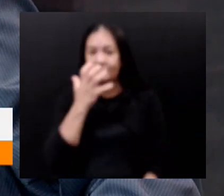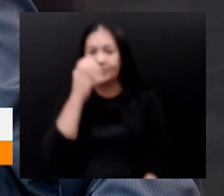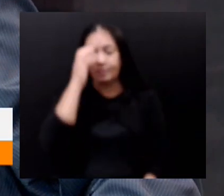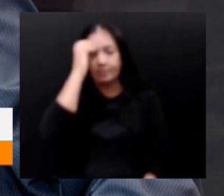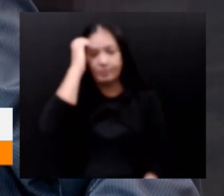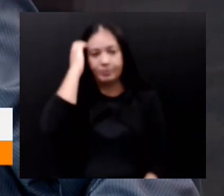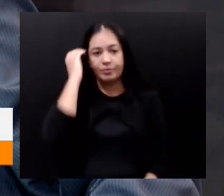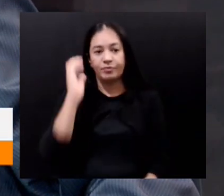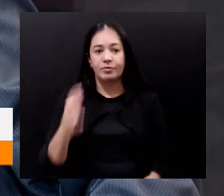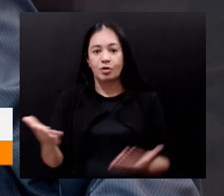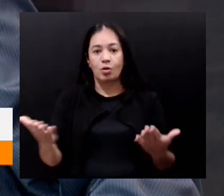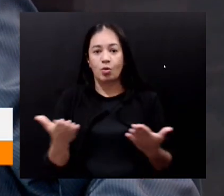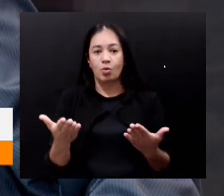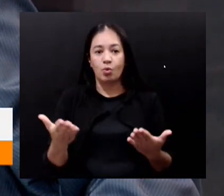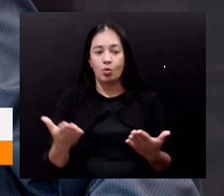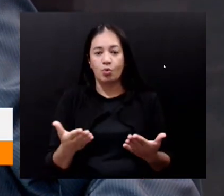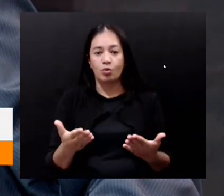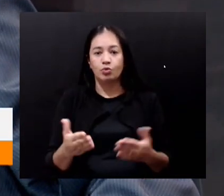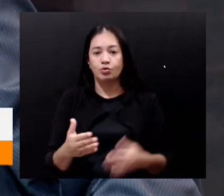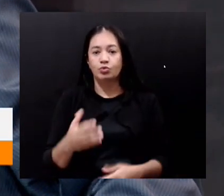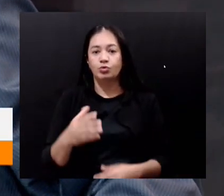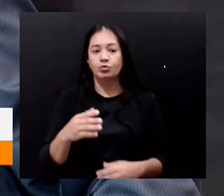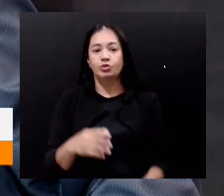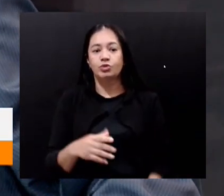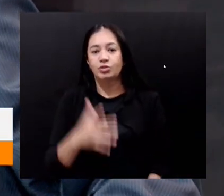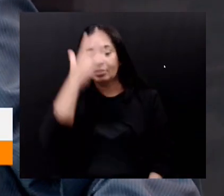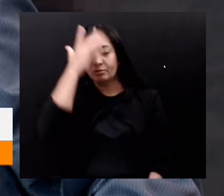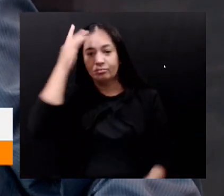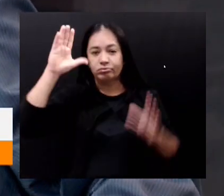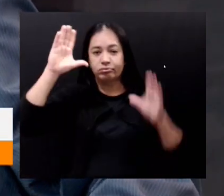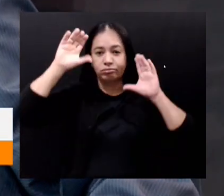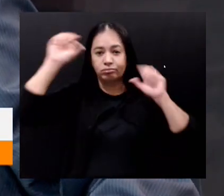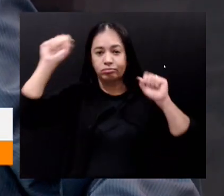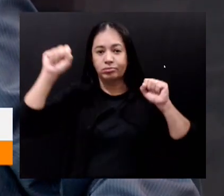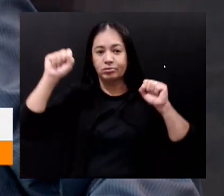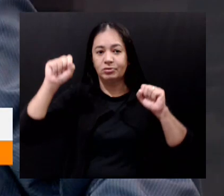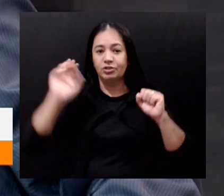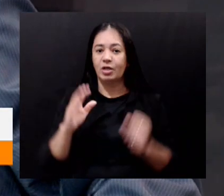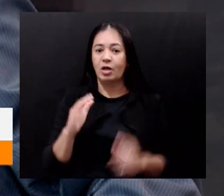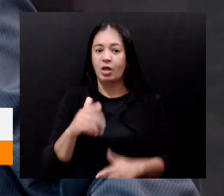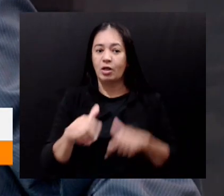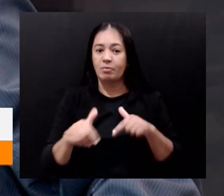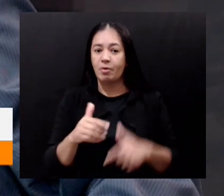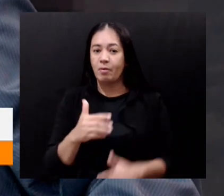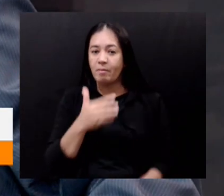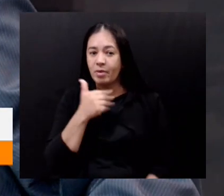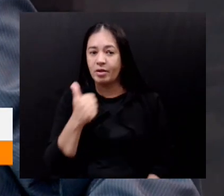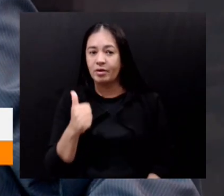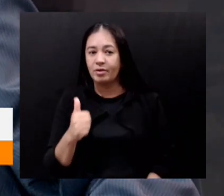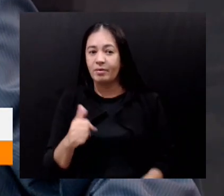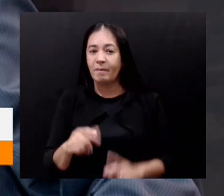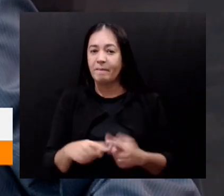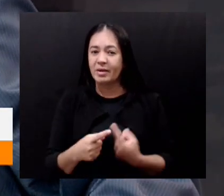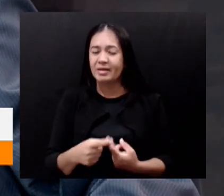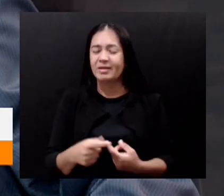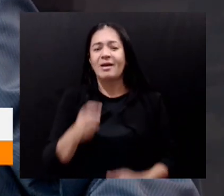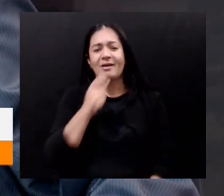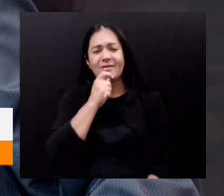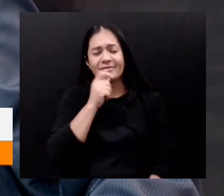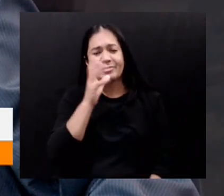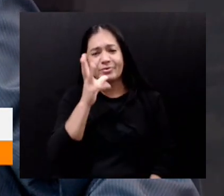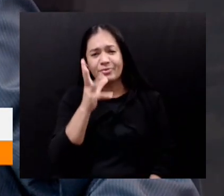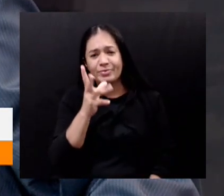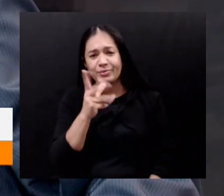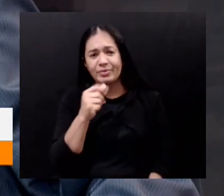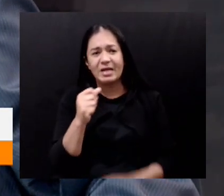Fornara, baixamos de 10 para 8, 7 anos e meio, ainda é um tempo muito longo, mas eu falo